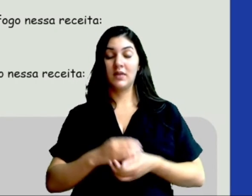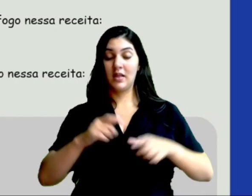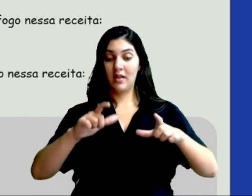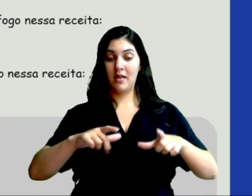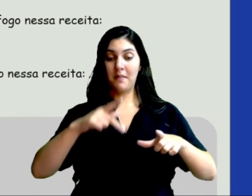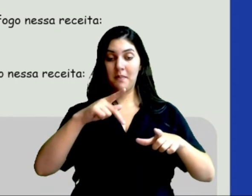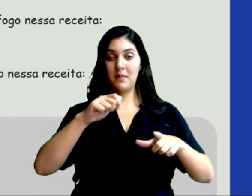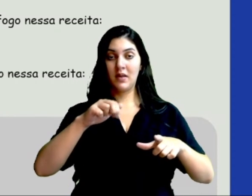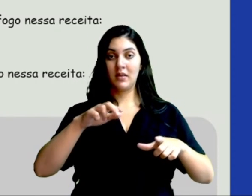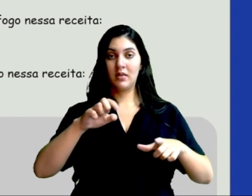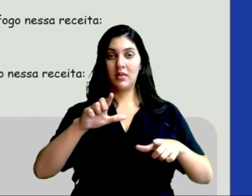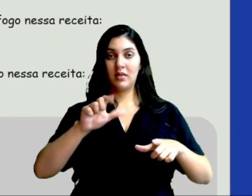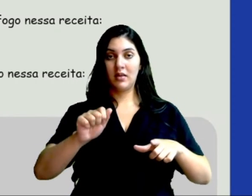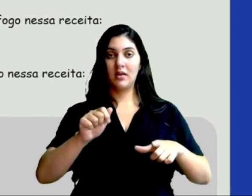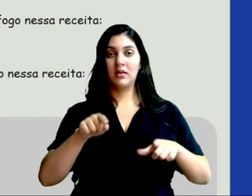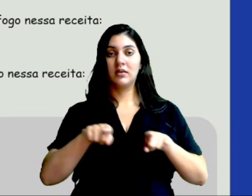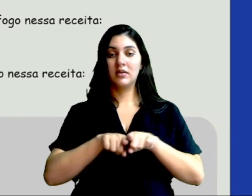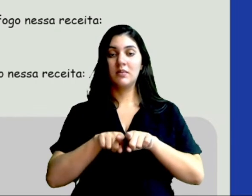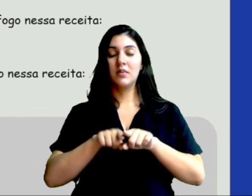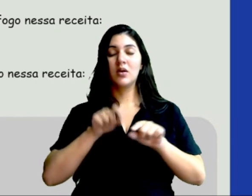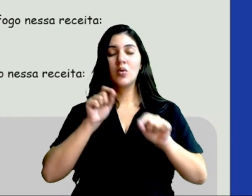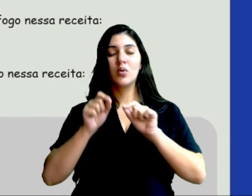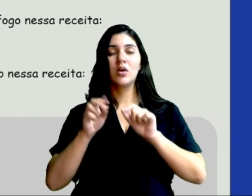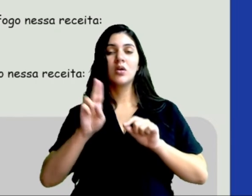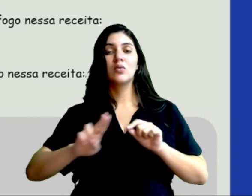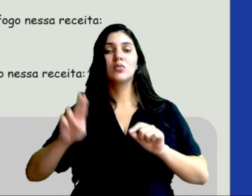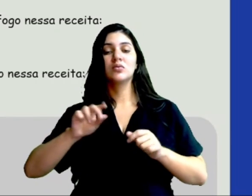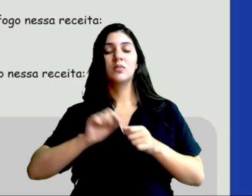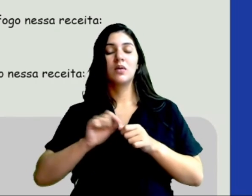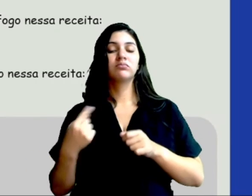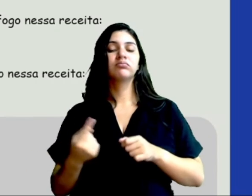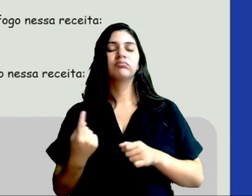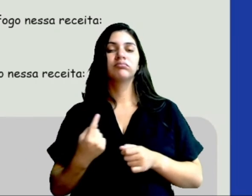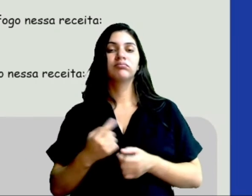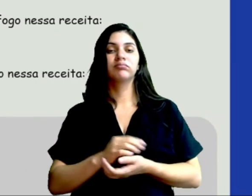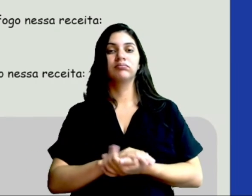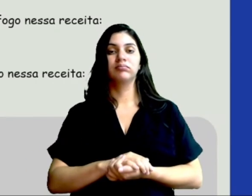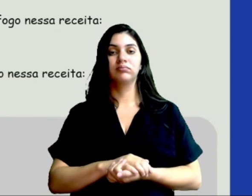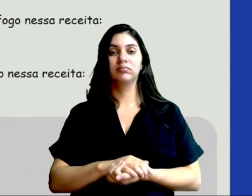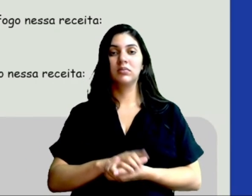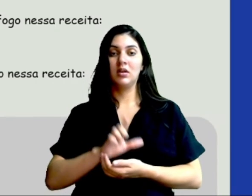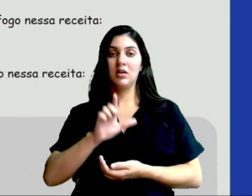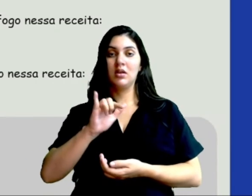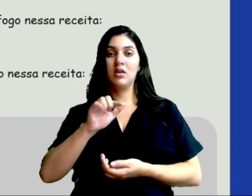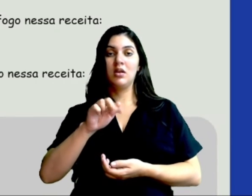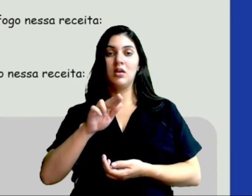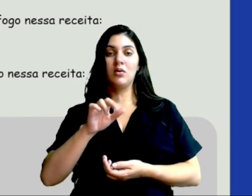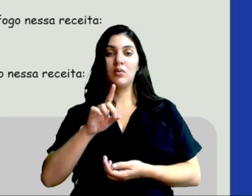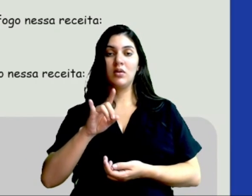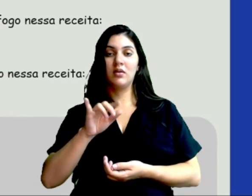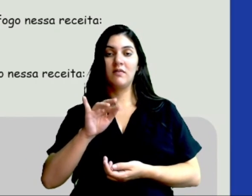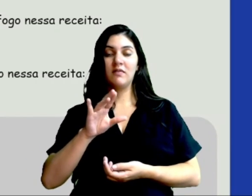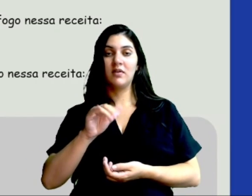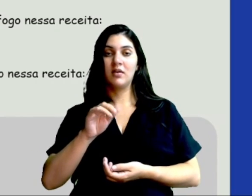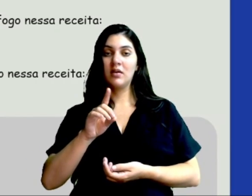A panela. E o eletrodoméstico usado nessa receita, o